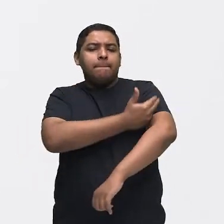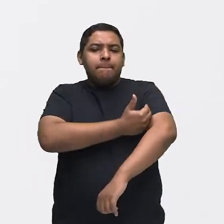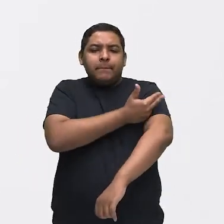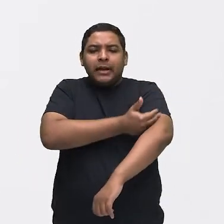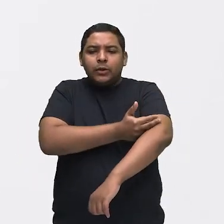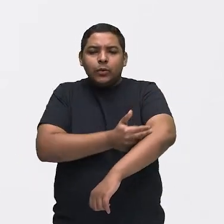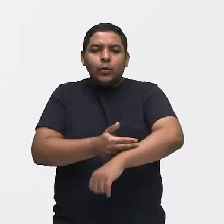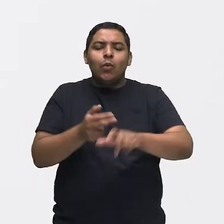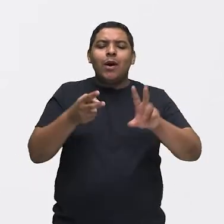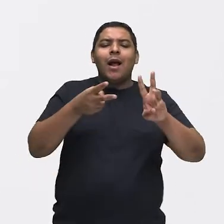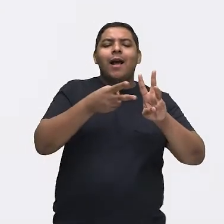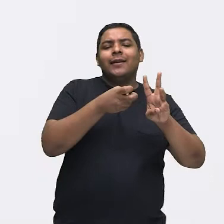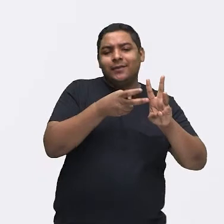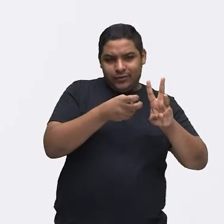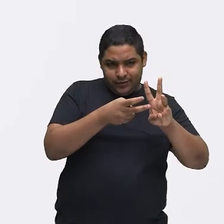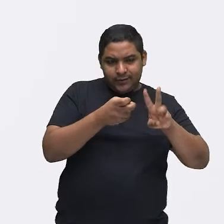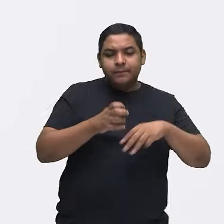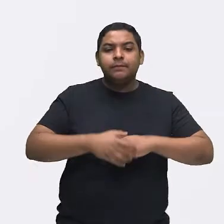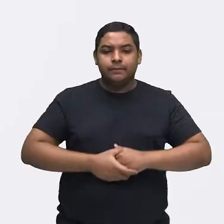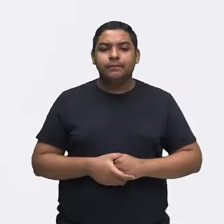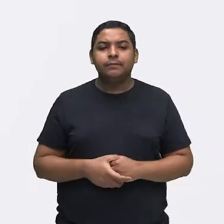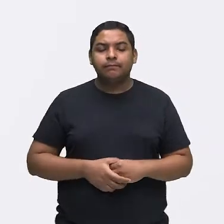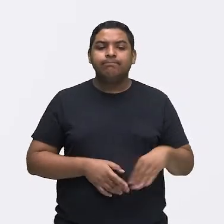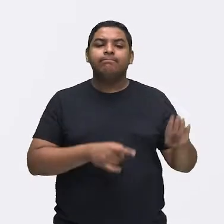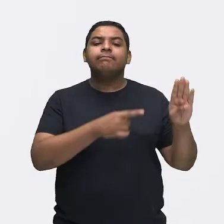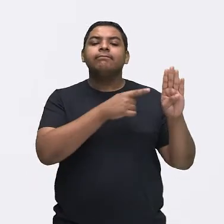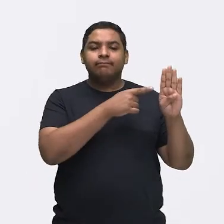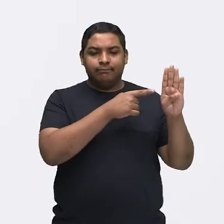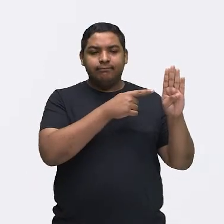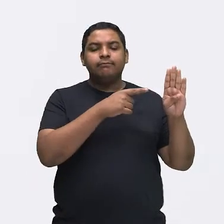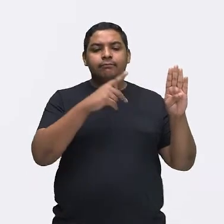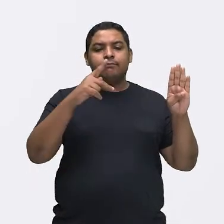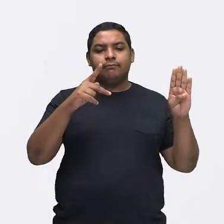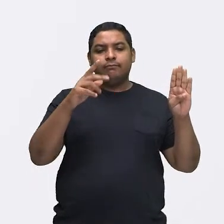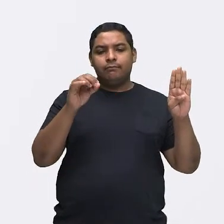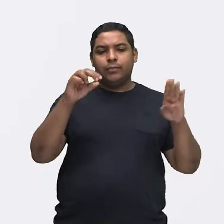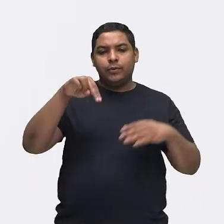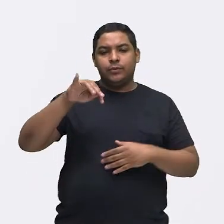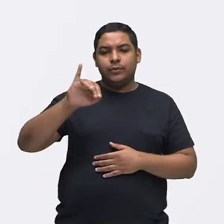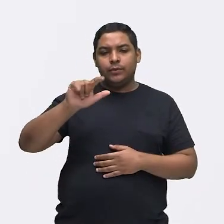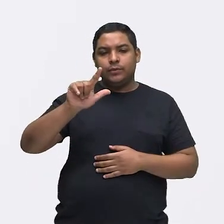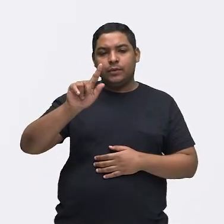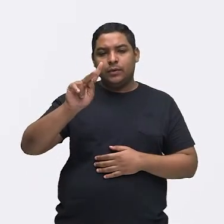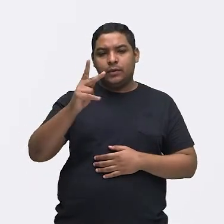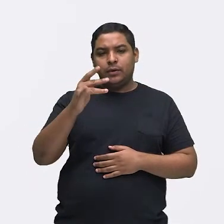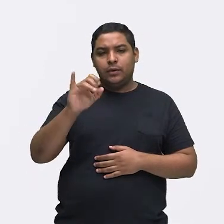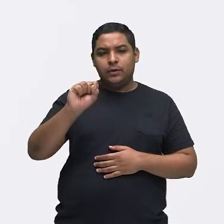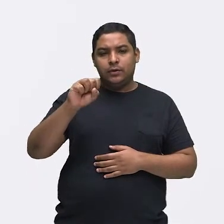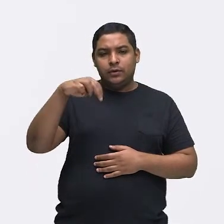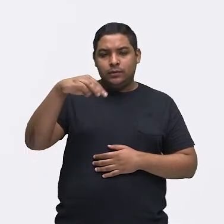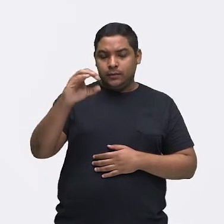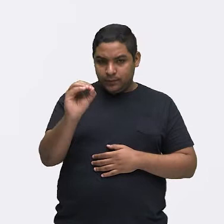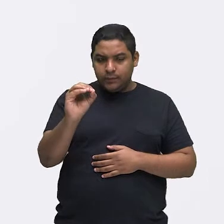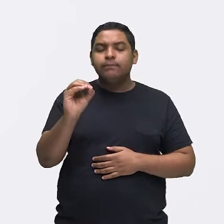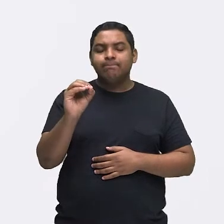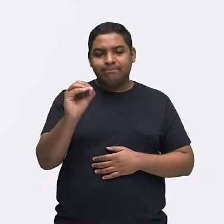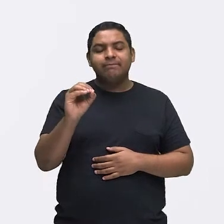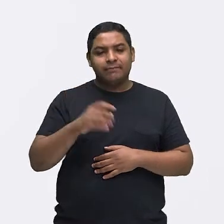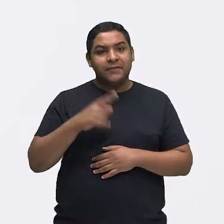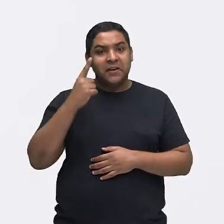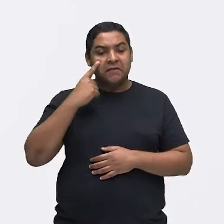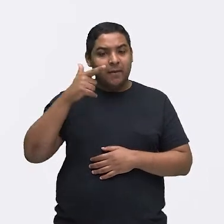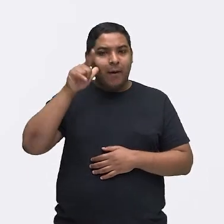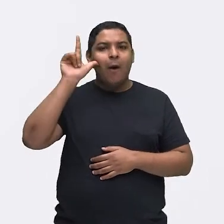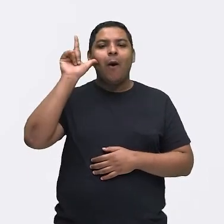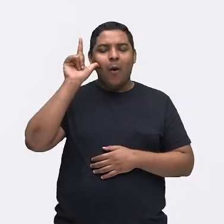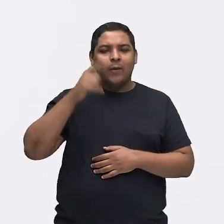resposta correta seria o quê? O pontilhismo, né? Como nós vimos a aula de ontem, foi